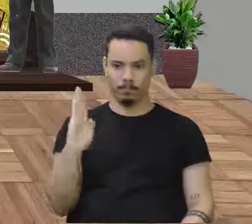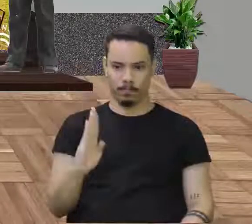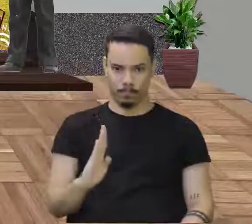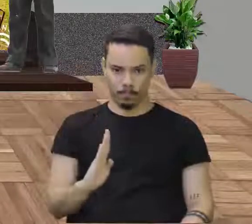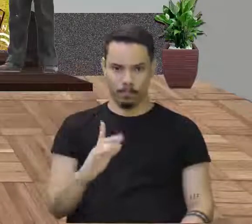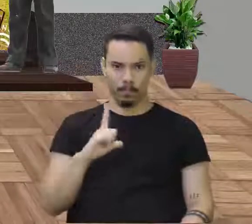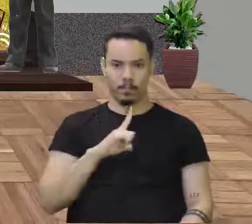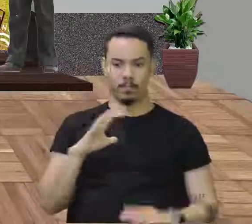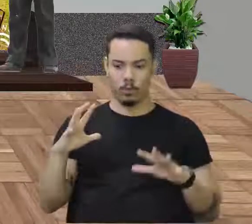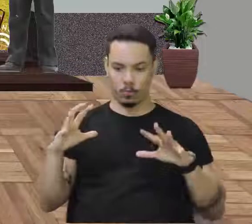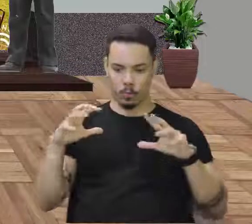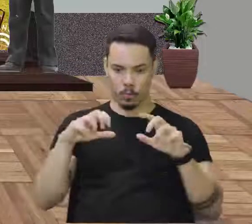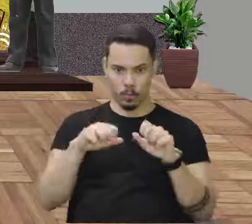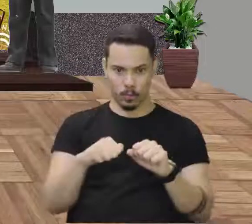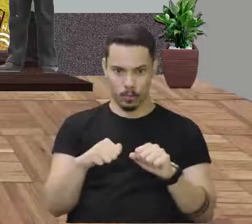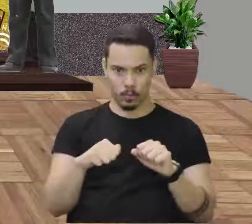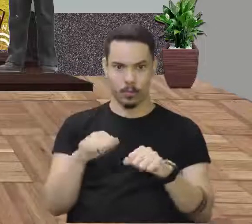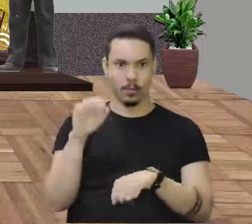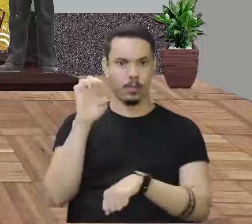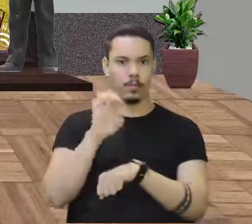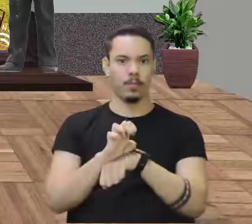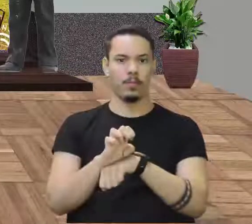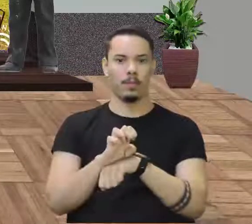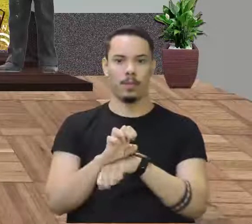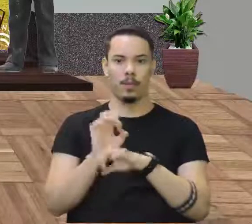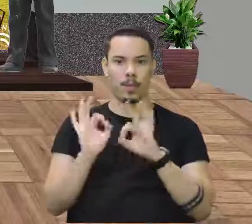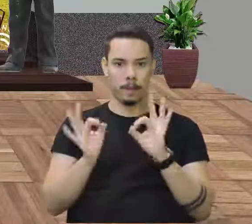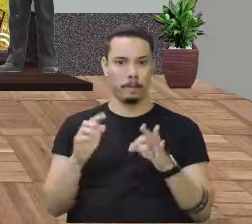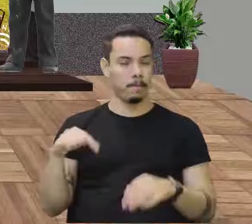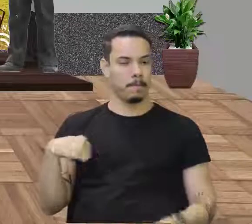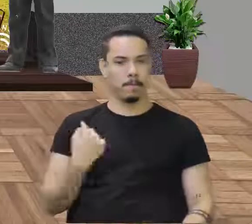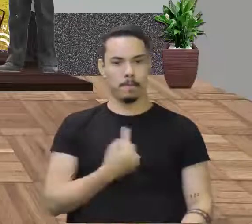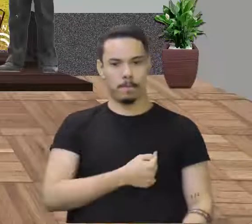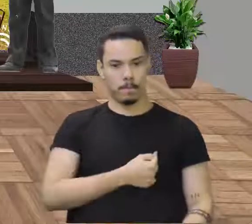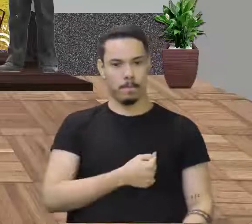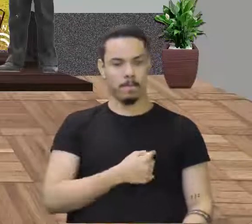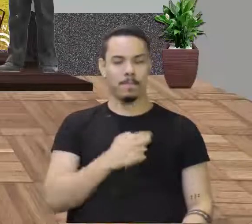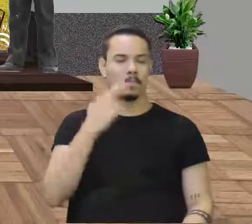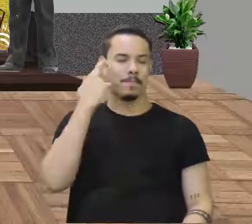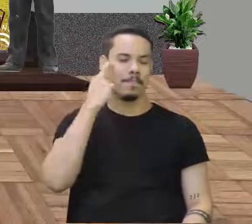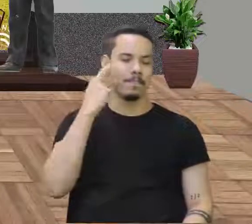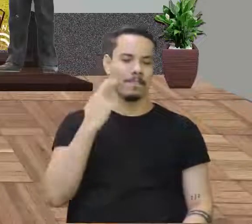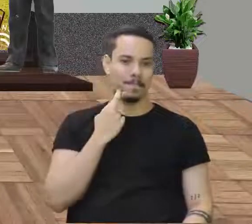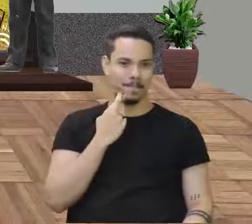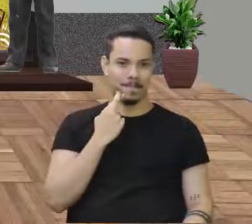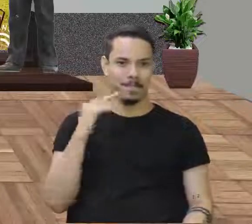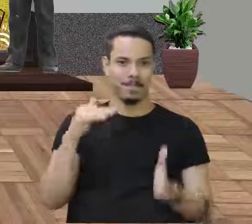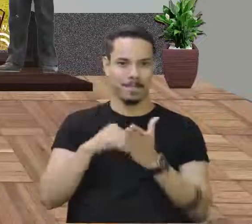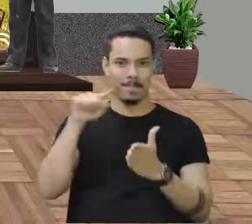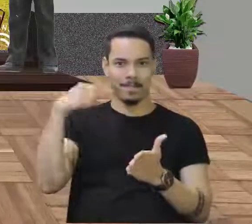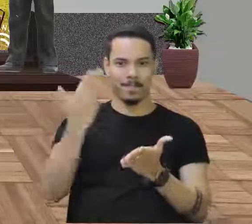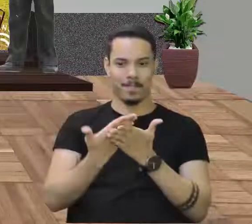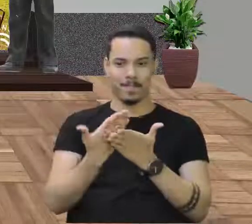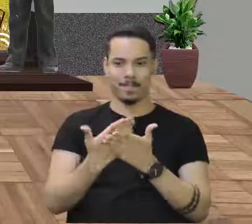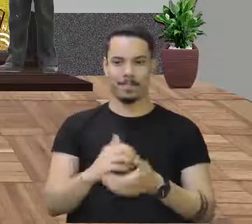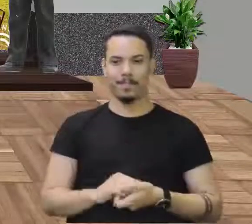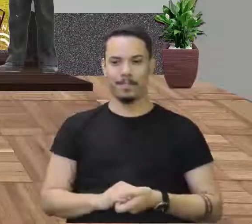veio colonizar esse estado. Esta é a nossa Rondônia. Até a próxima aula.